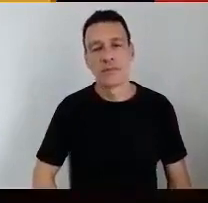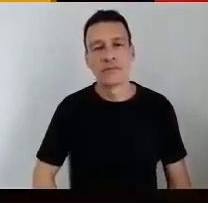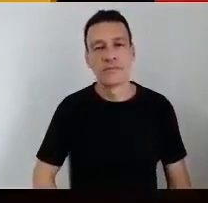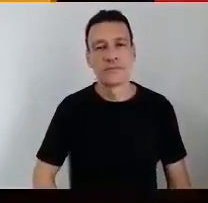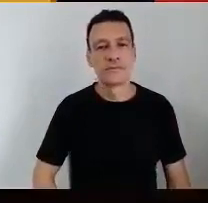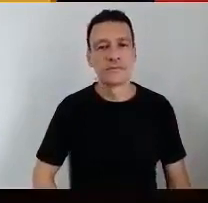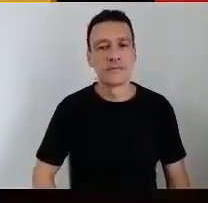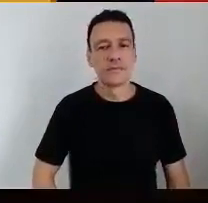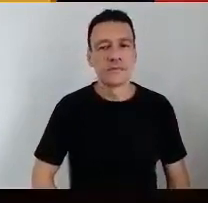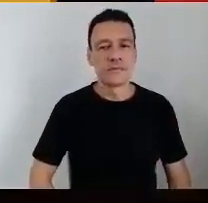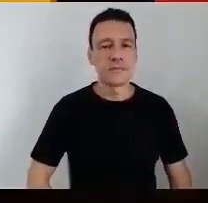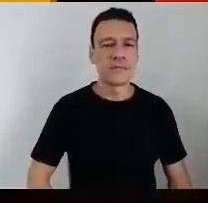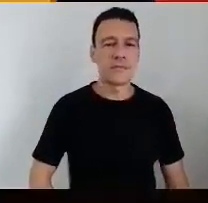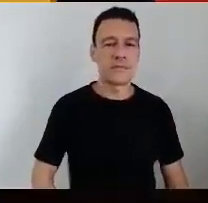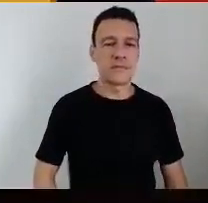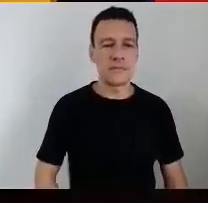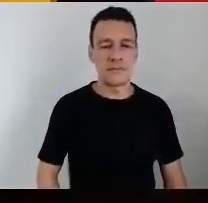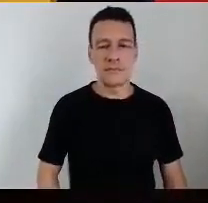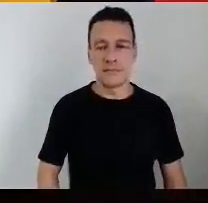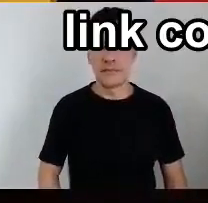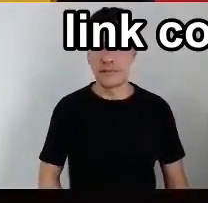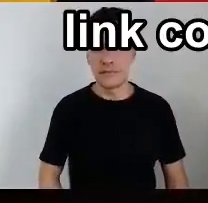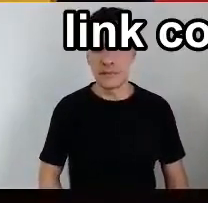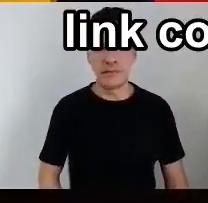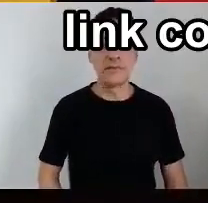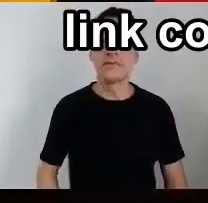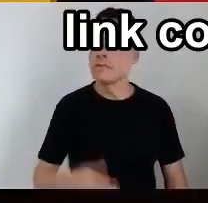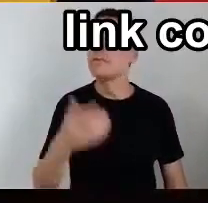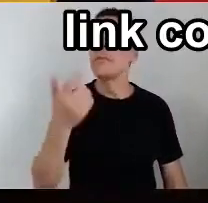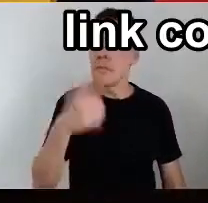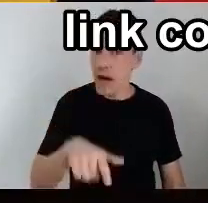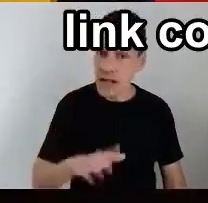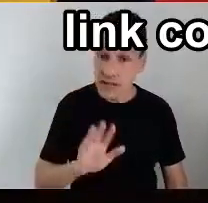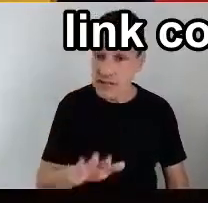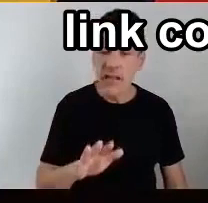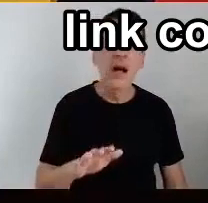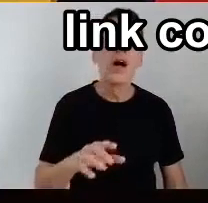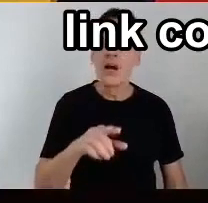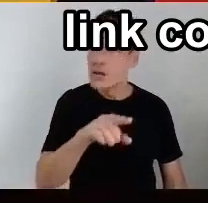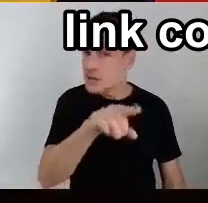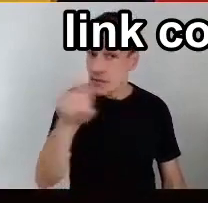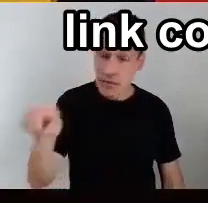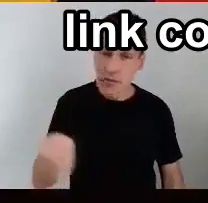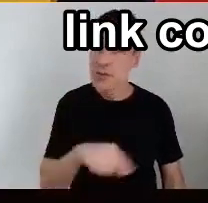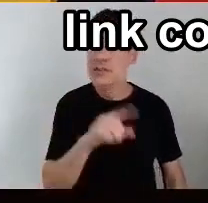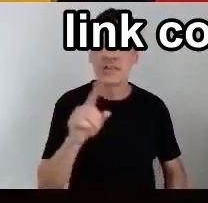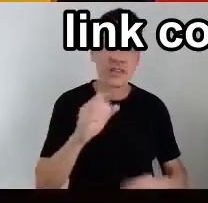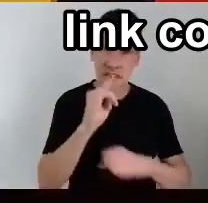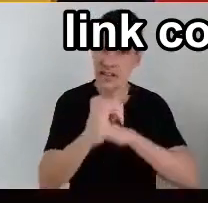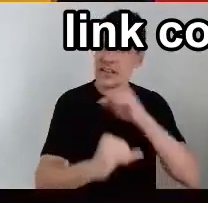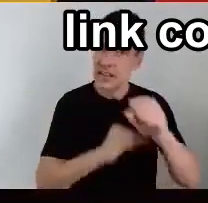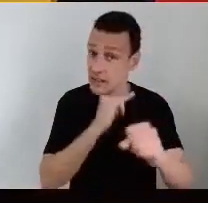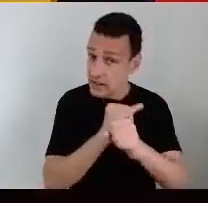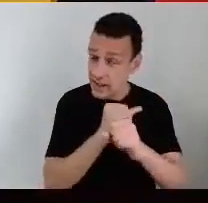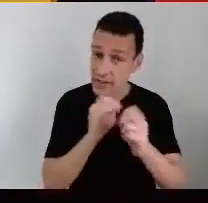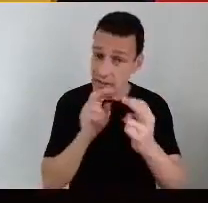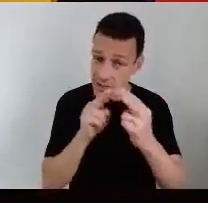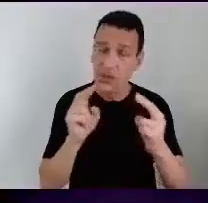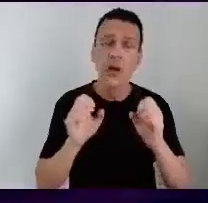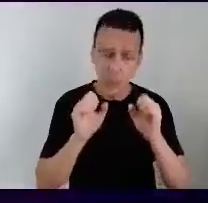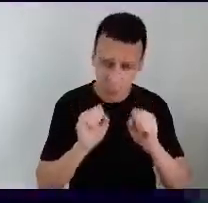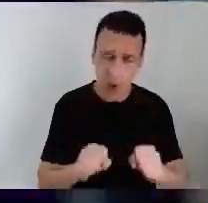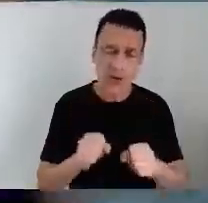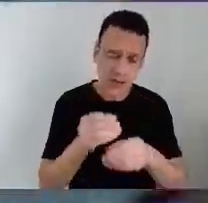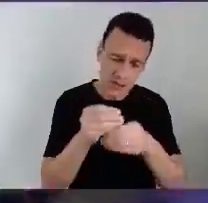Mais alguém? Pessoal que está online também, se tiver alguma pergunta, pode mandar no chat ou mandar na área de Q&A, que a gente está acompanhando